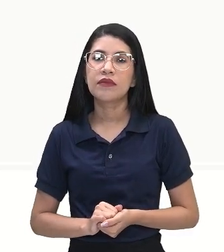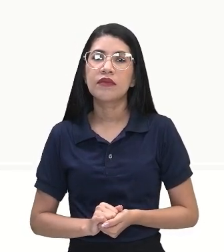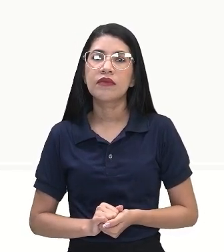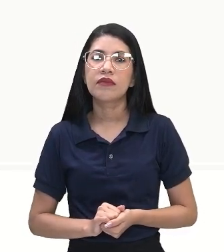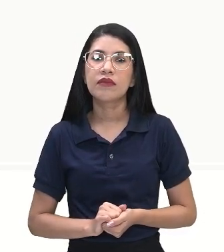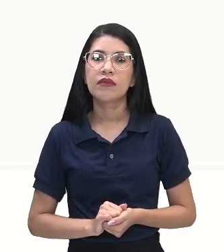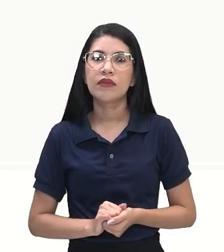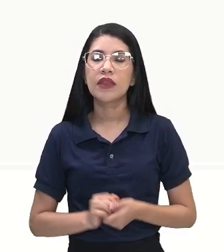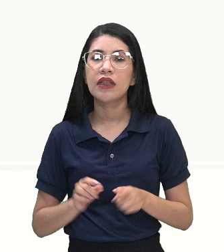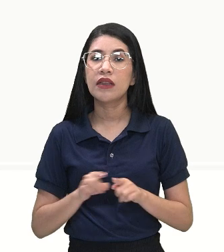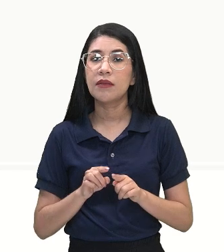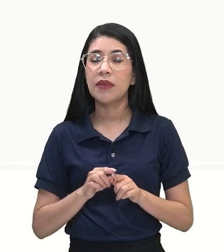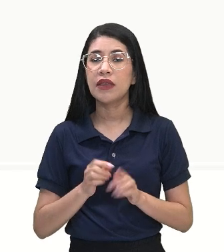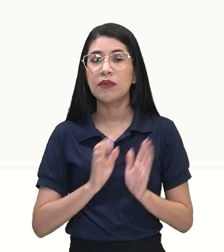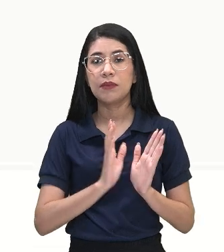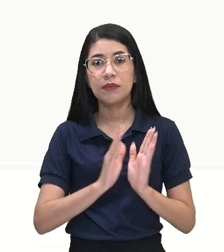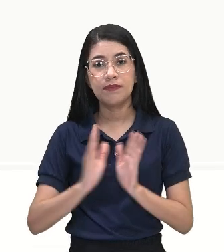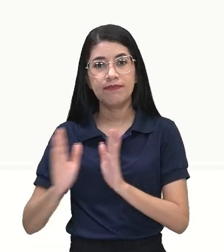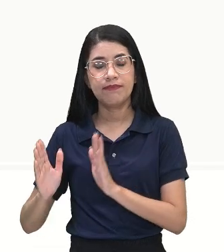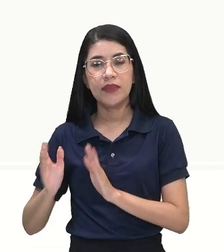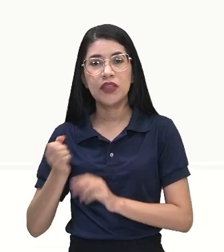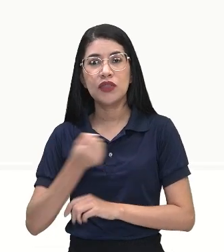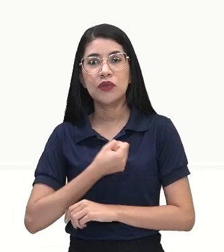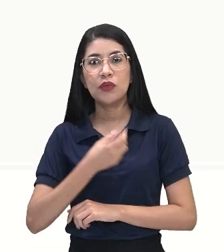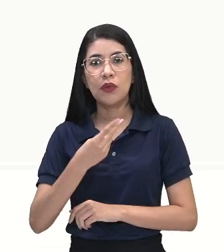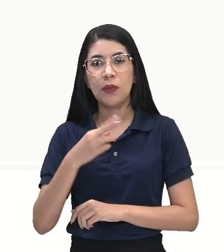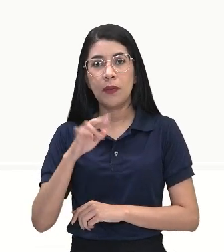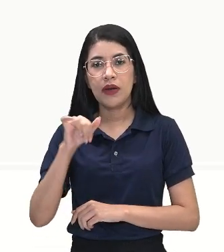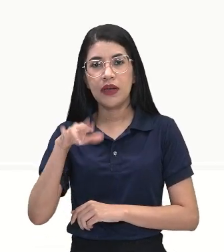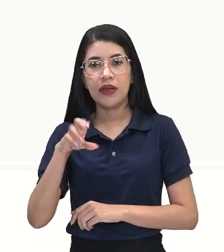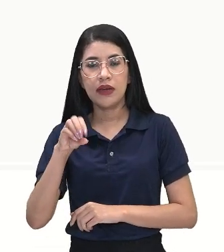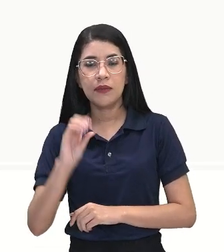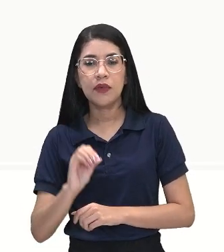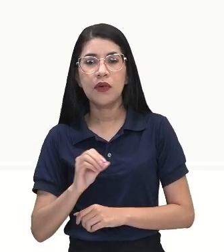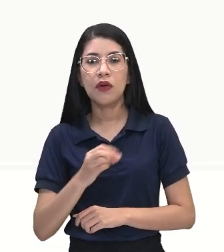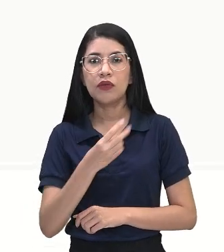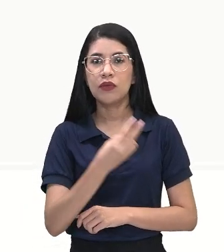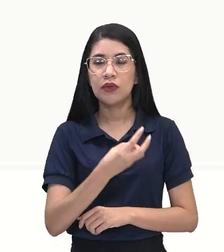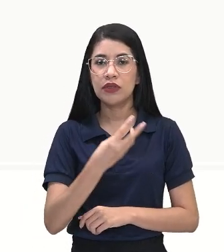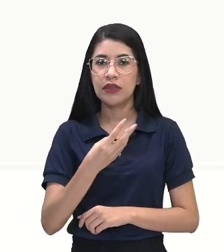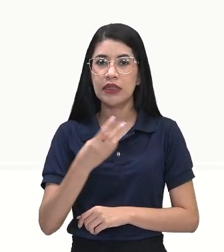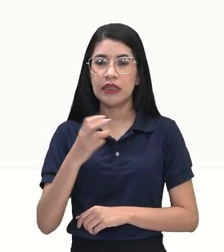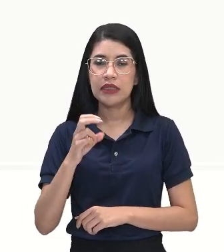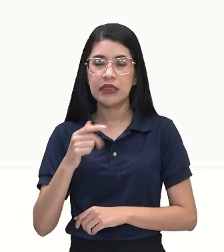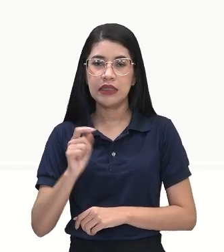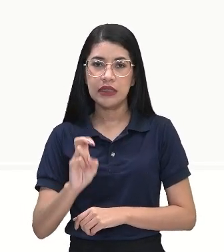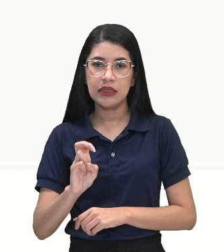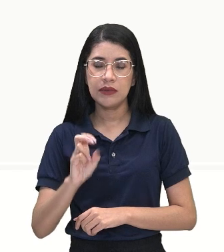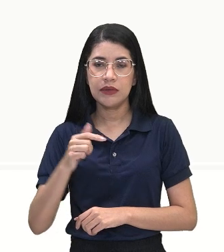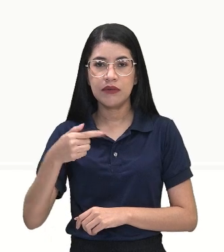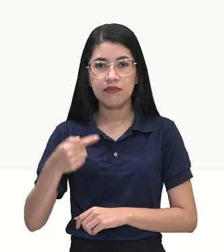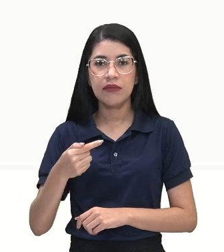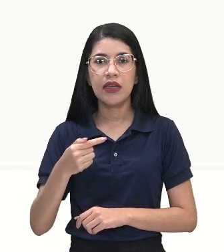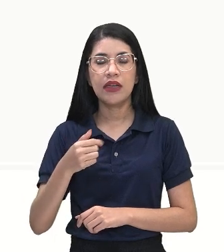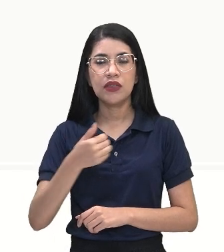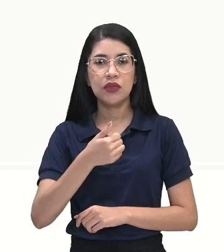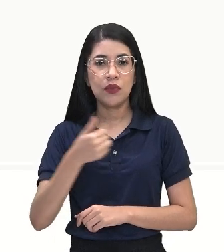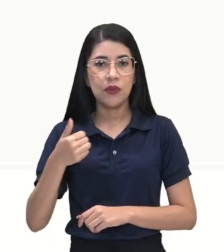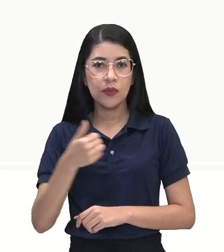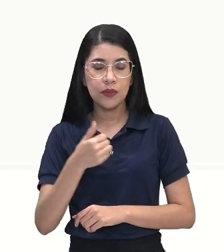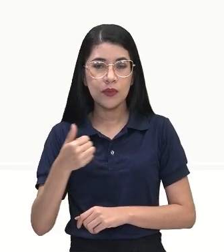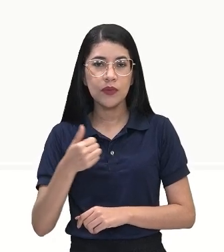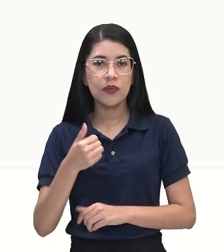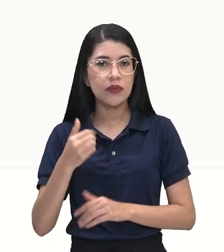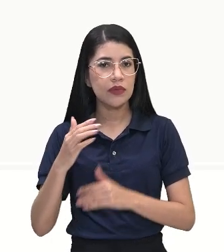Sequência de números primos, olha aqui, ó. 2, 3, 5, 7, né? 11